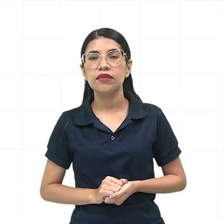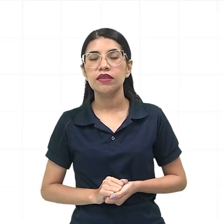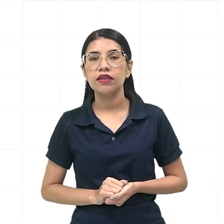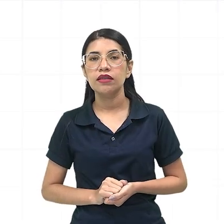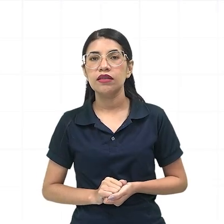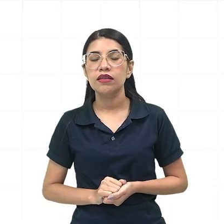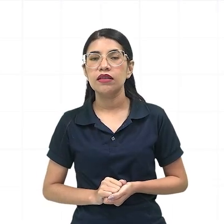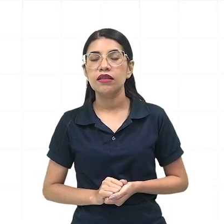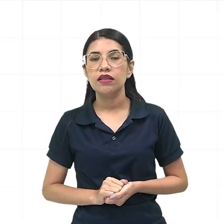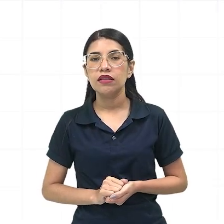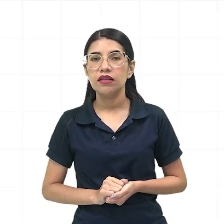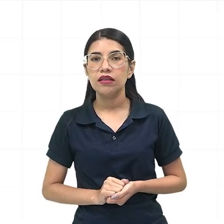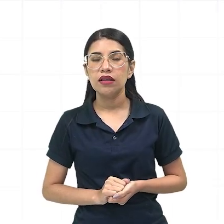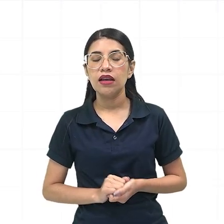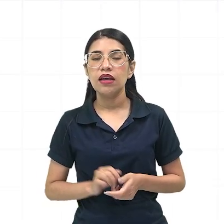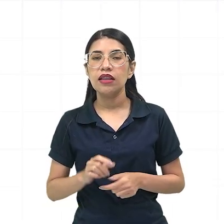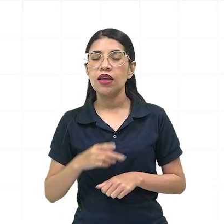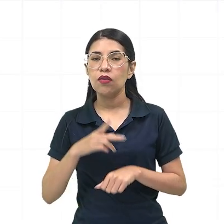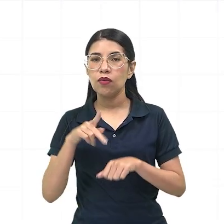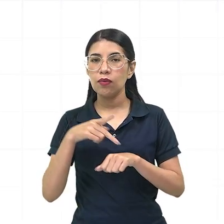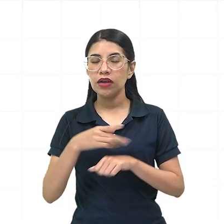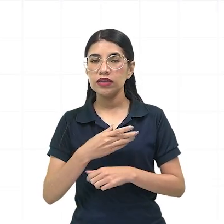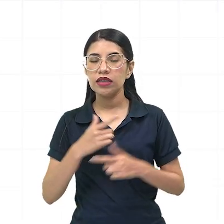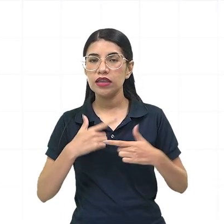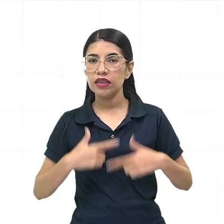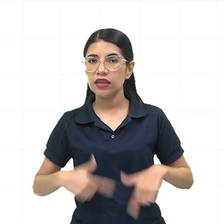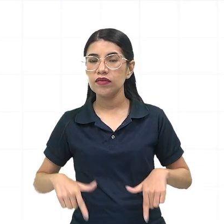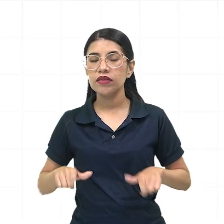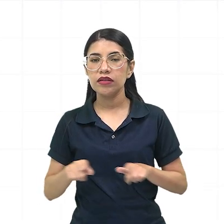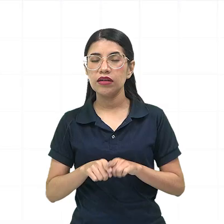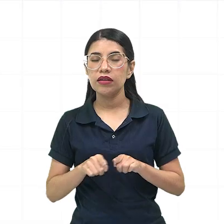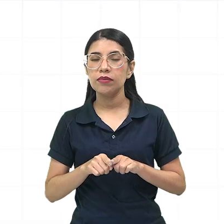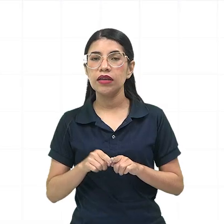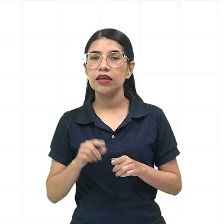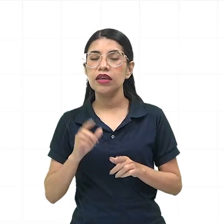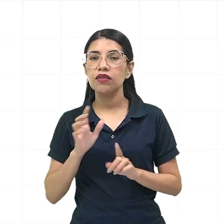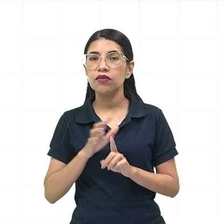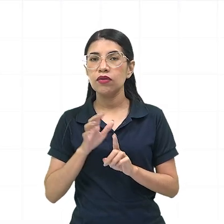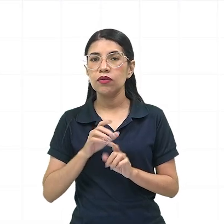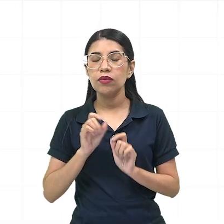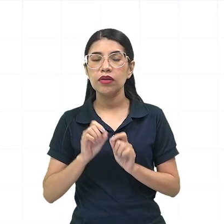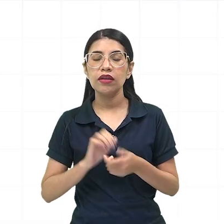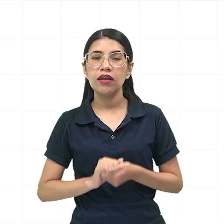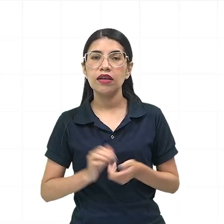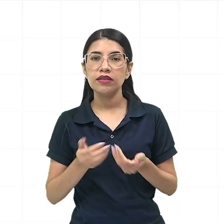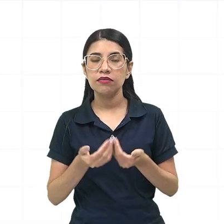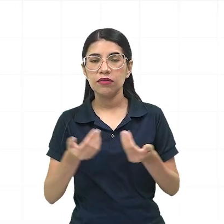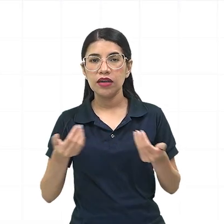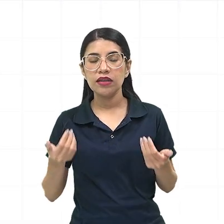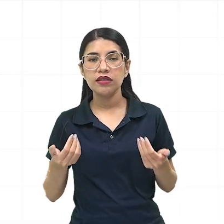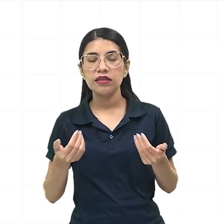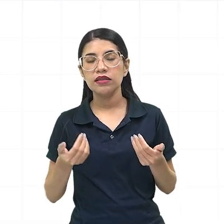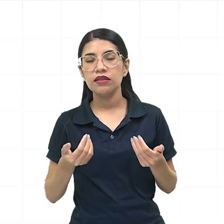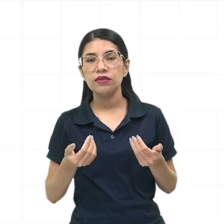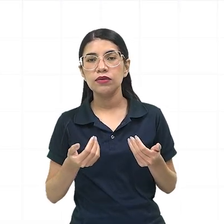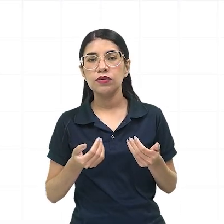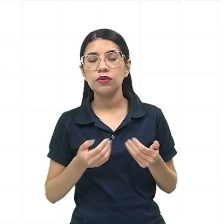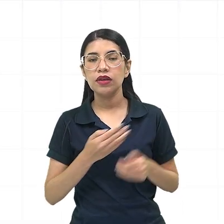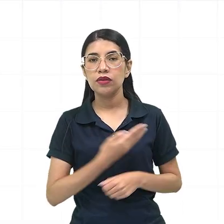ocidental a ideia de laicização do Estado, o que implicaria na desvinculação do Estado e das